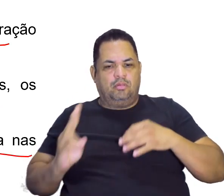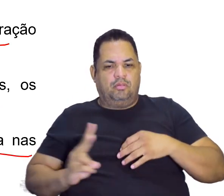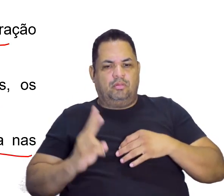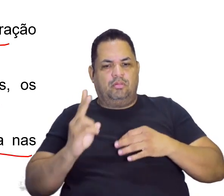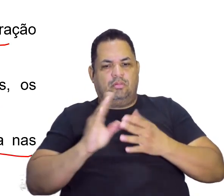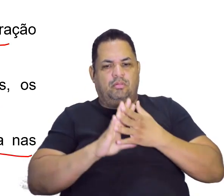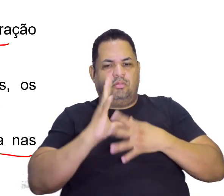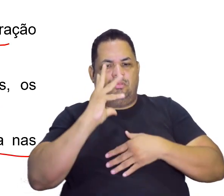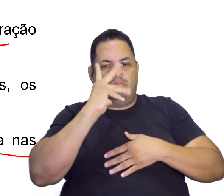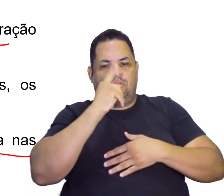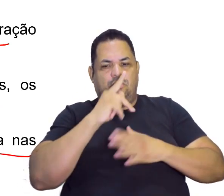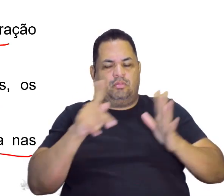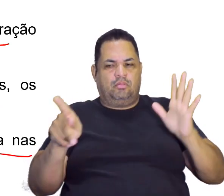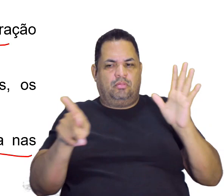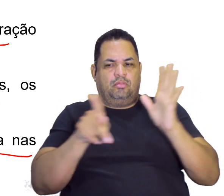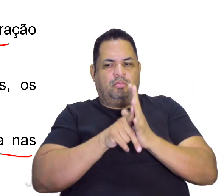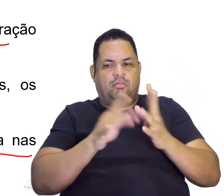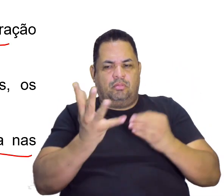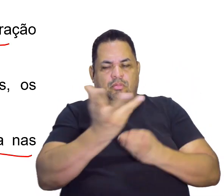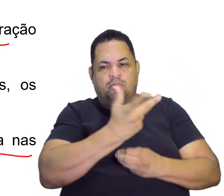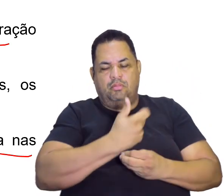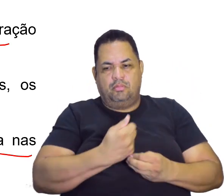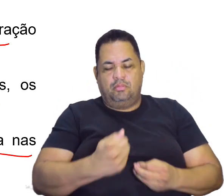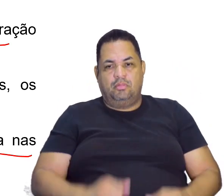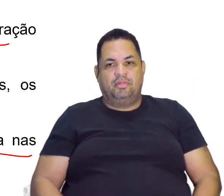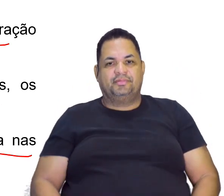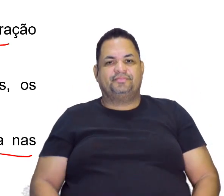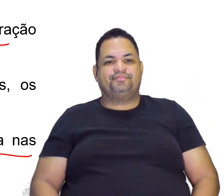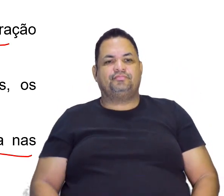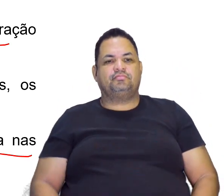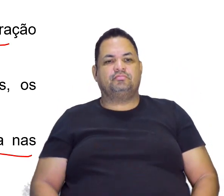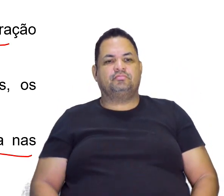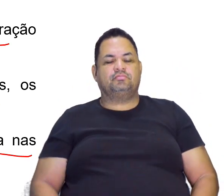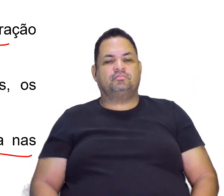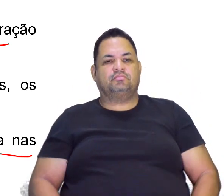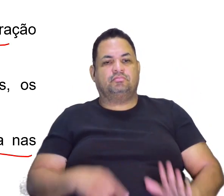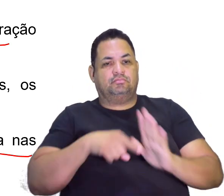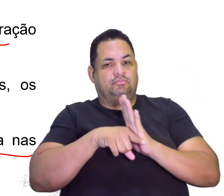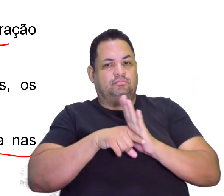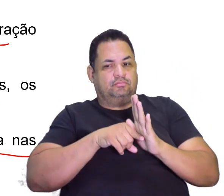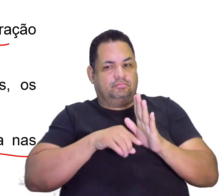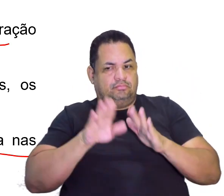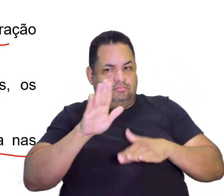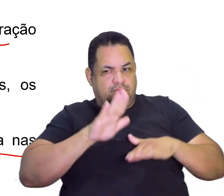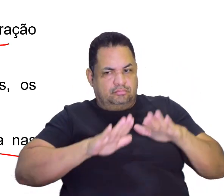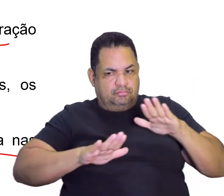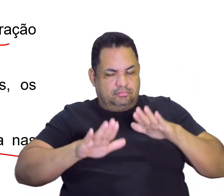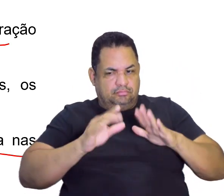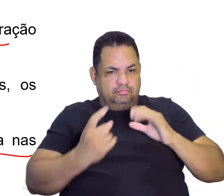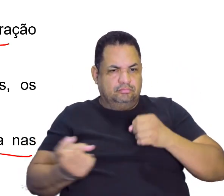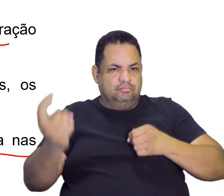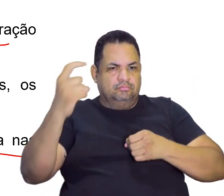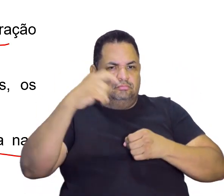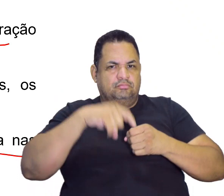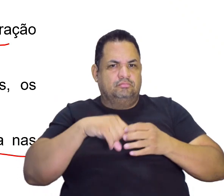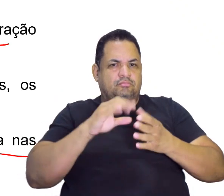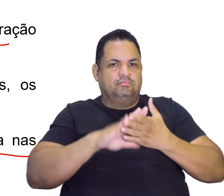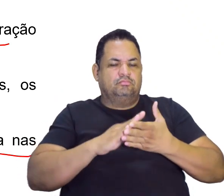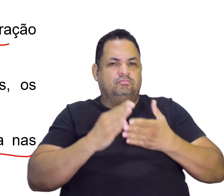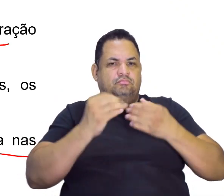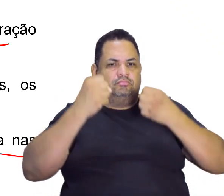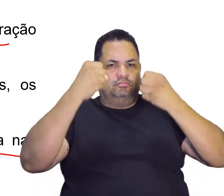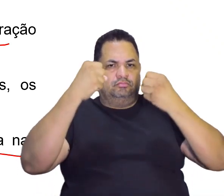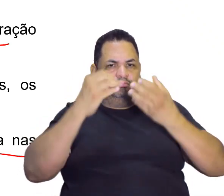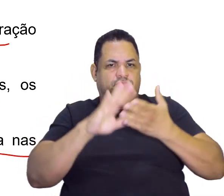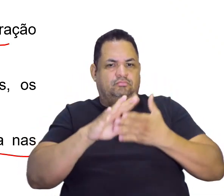valor atribuído à beleza e à própria arte? Então, analisando cuidadosamente, voltando lá na